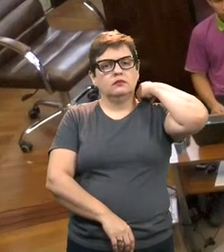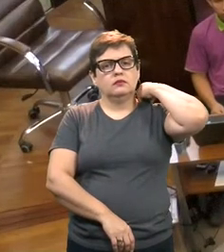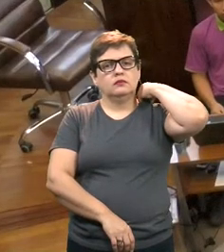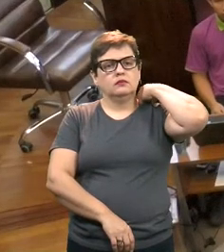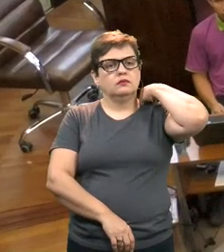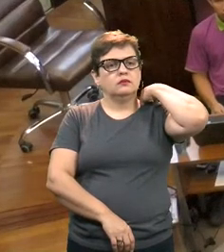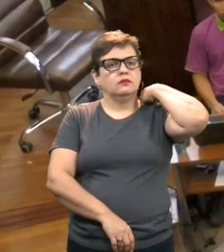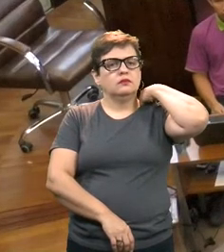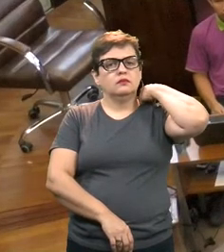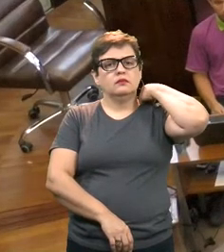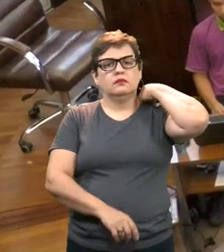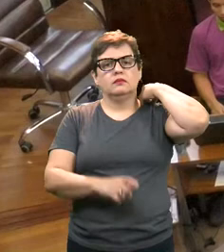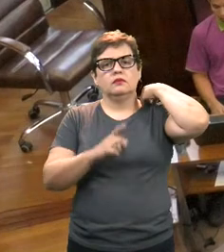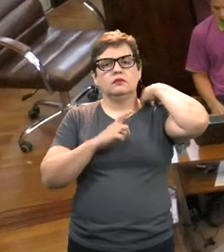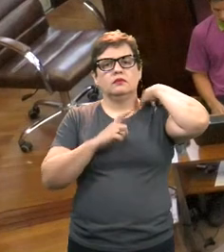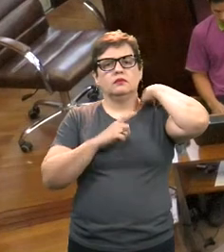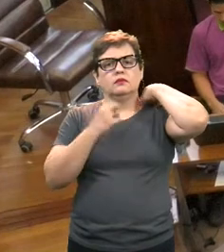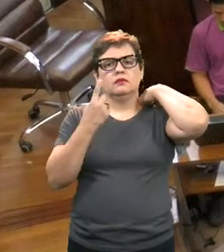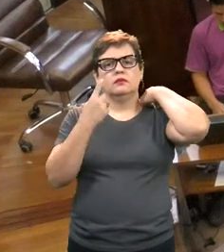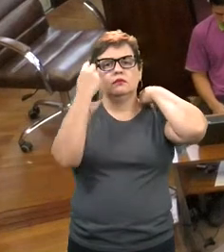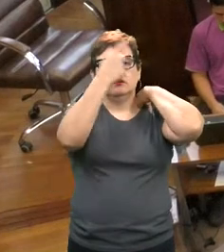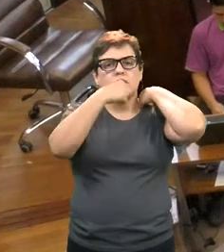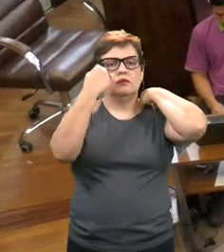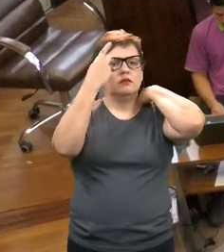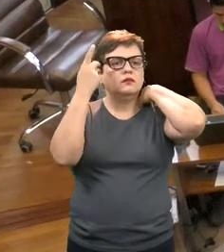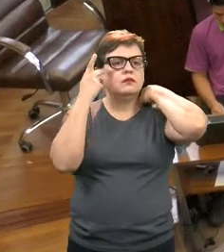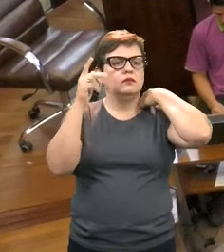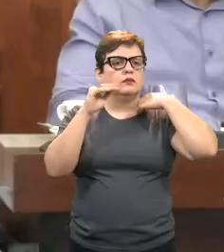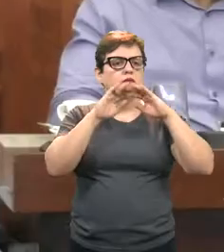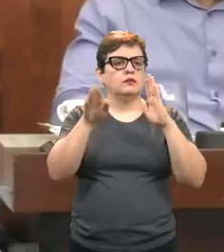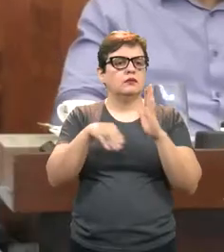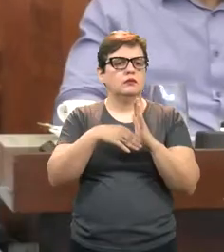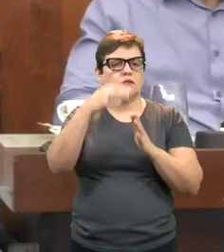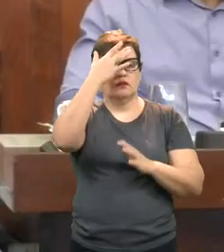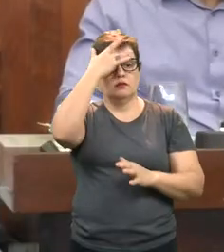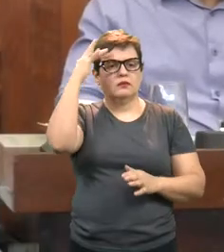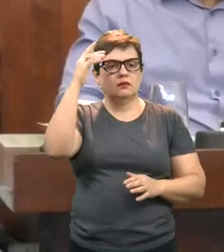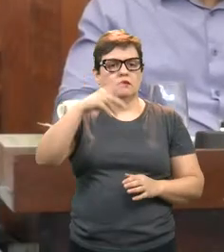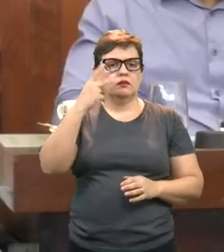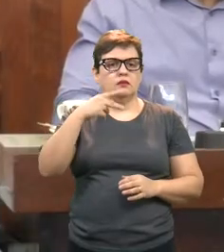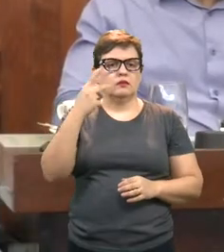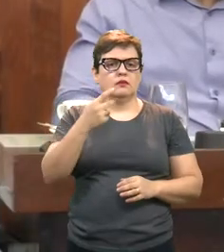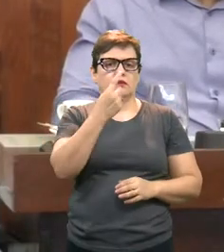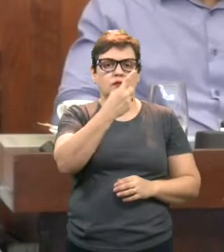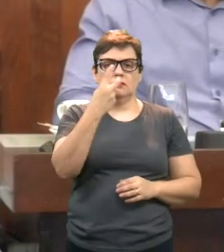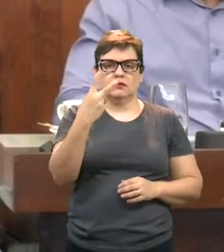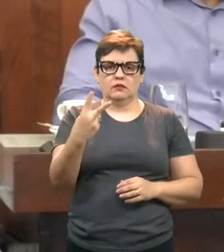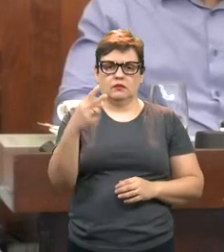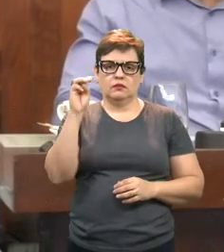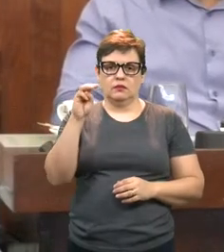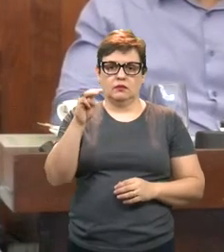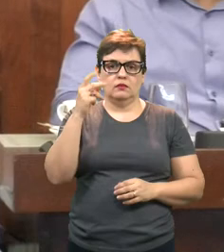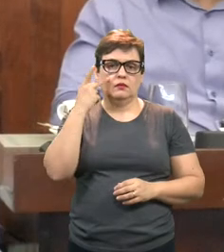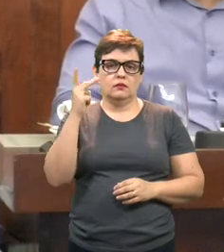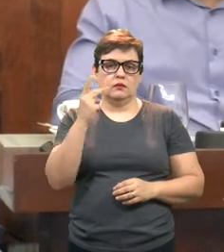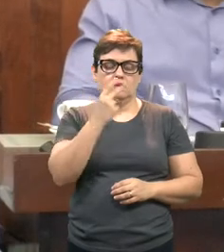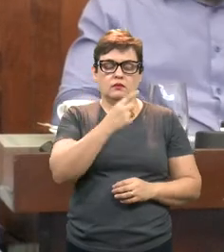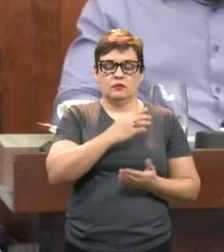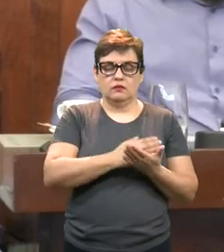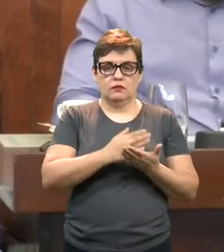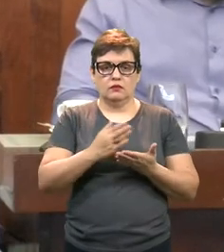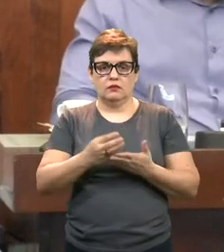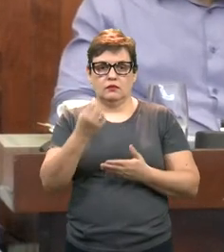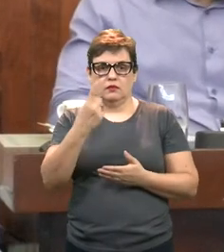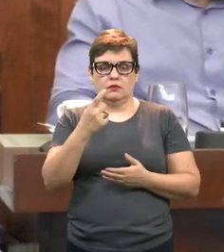o período de uma hora para todos os expositores, sendo 12 minutos para cada um.